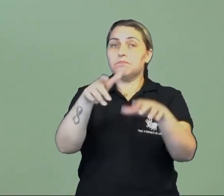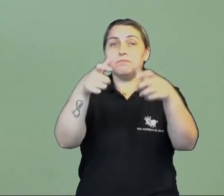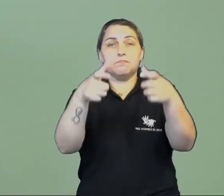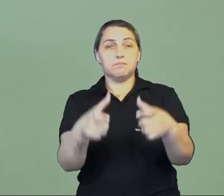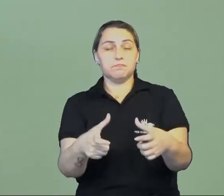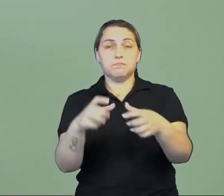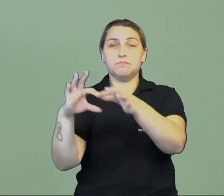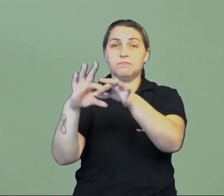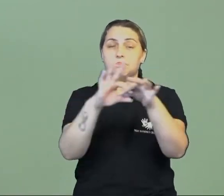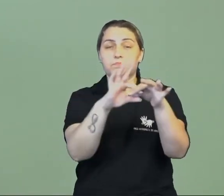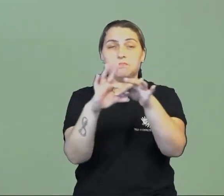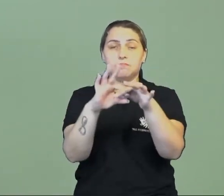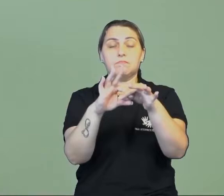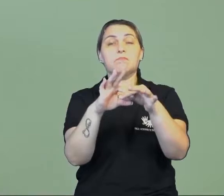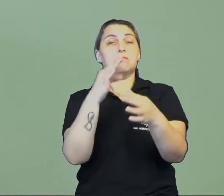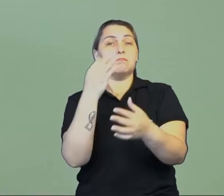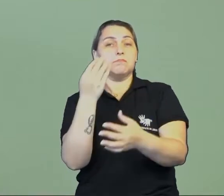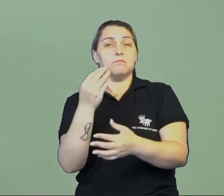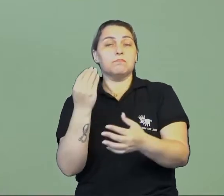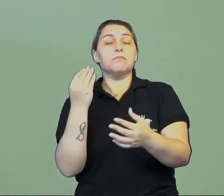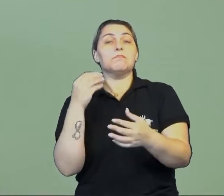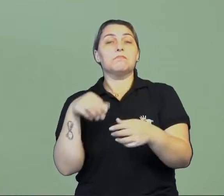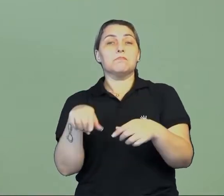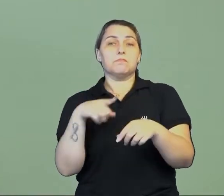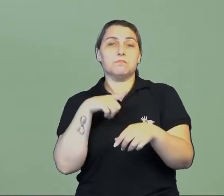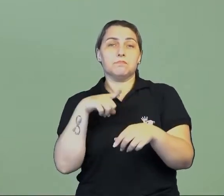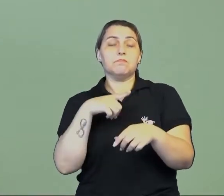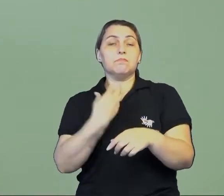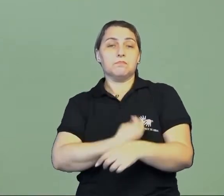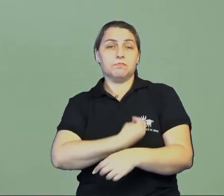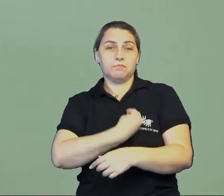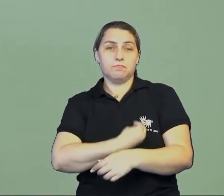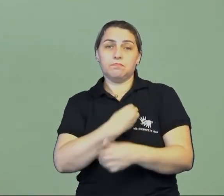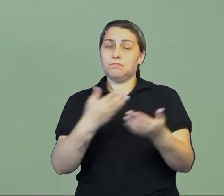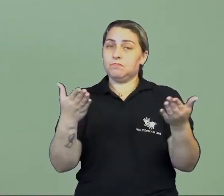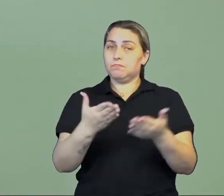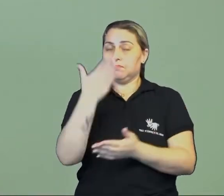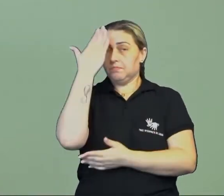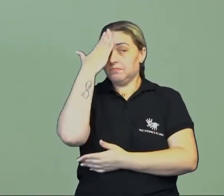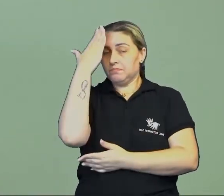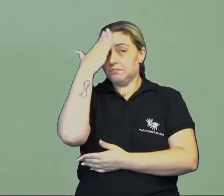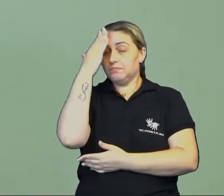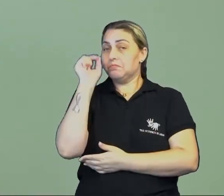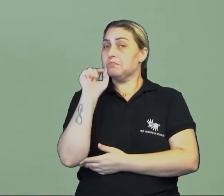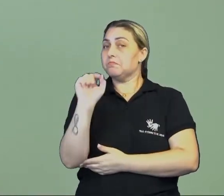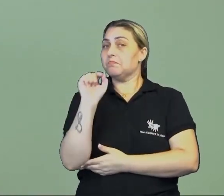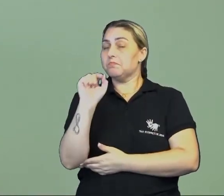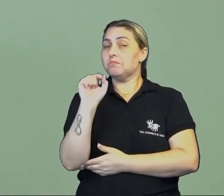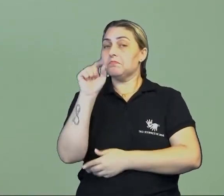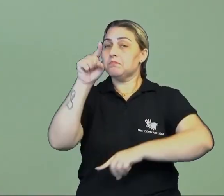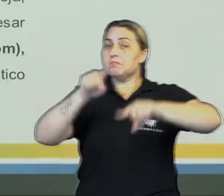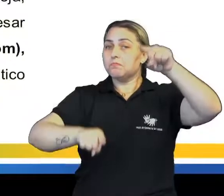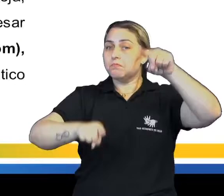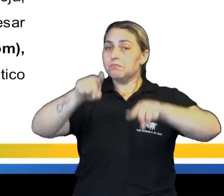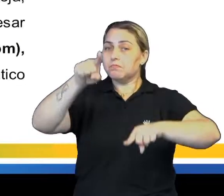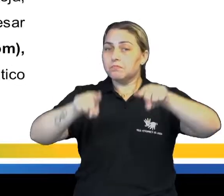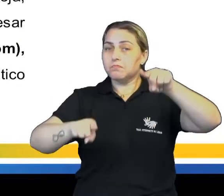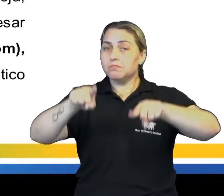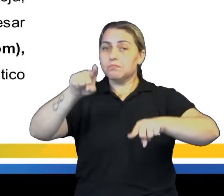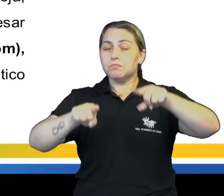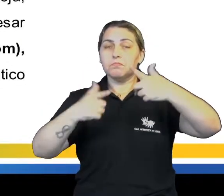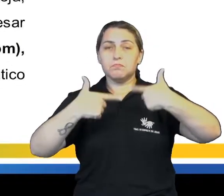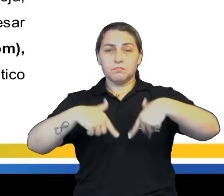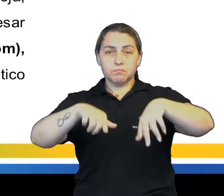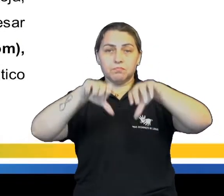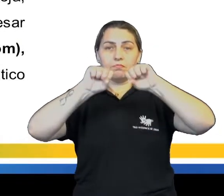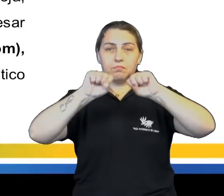ambiente e do contexto que nós vamos estar inseridos. Vamos agora entender o que é a variação linguística. Vamos